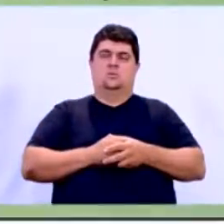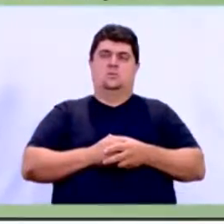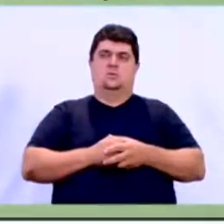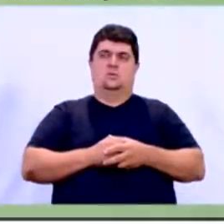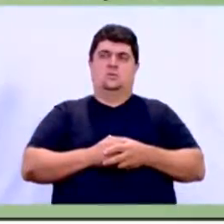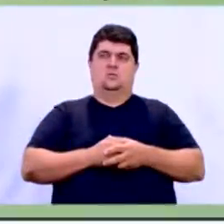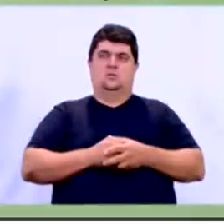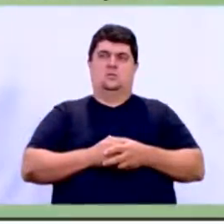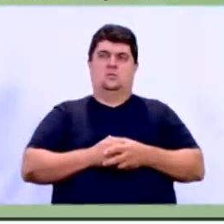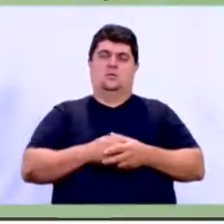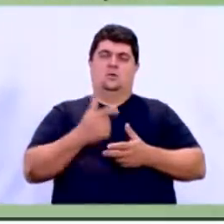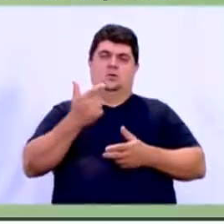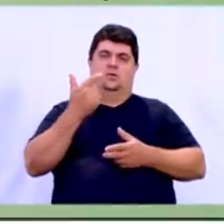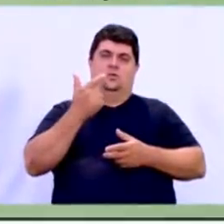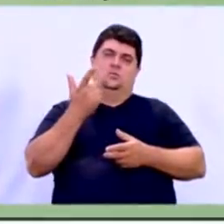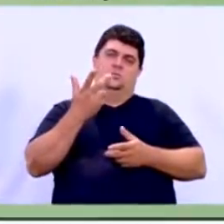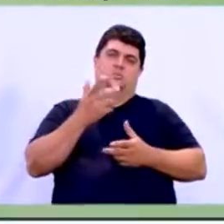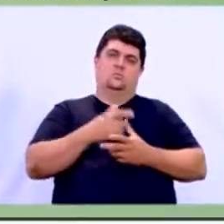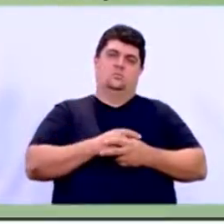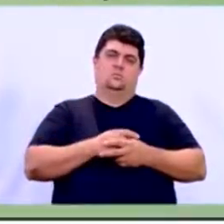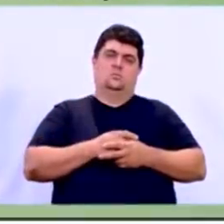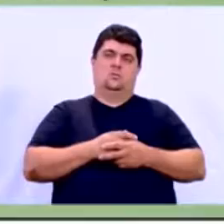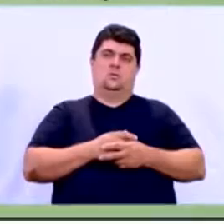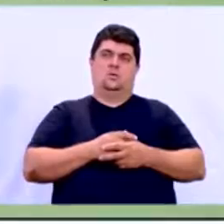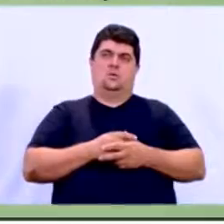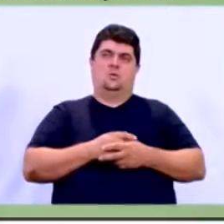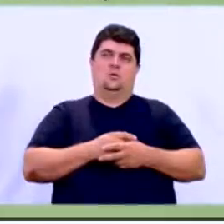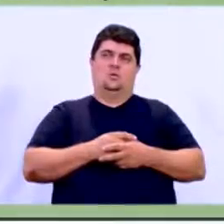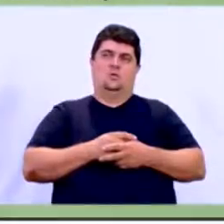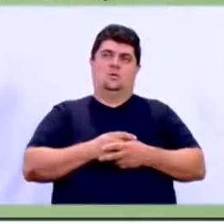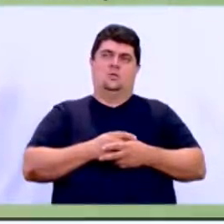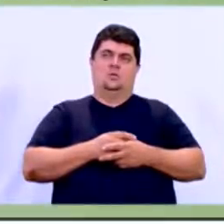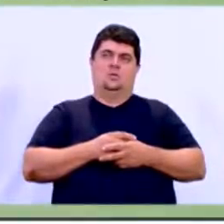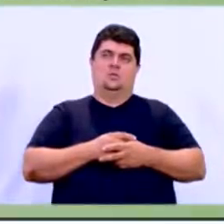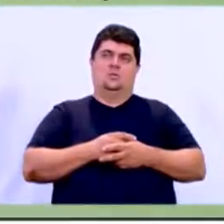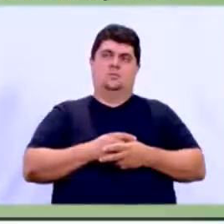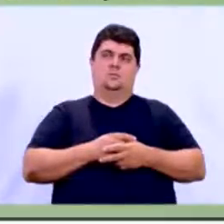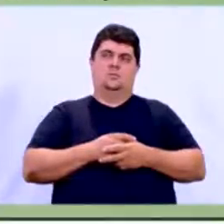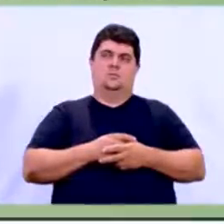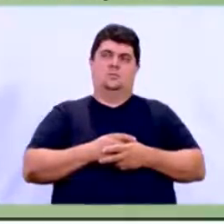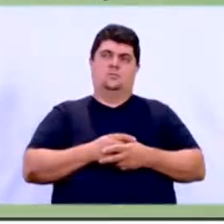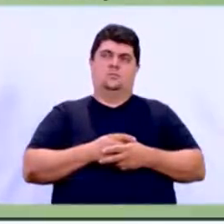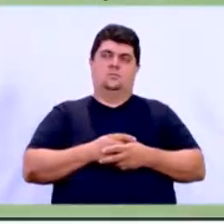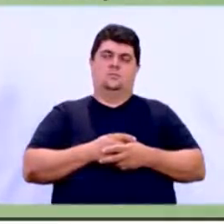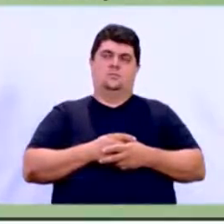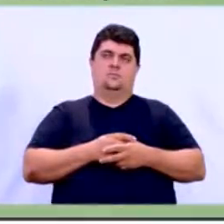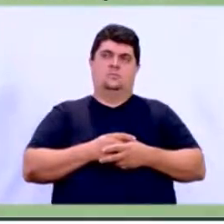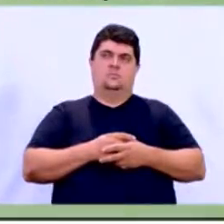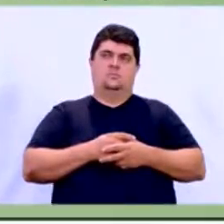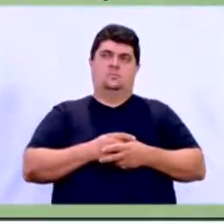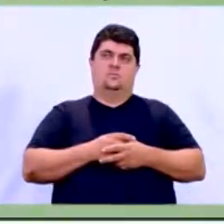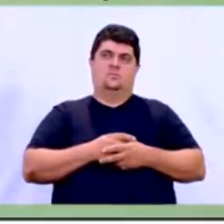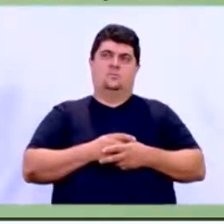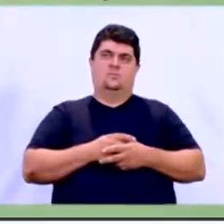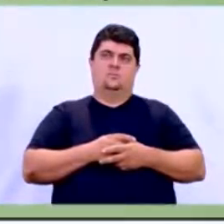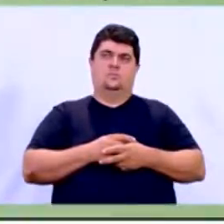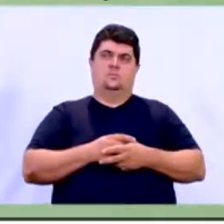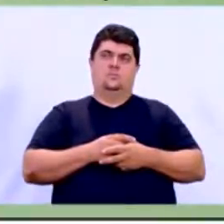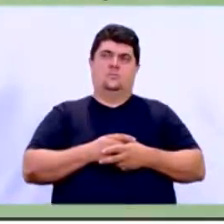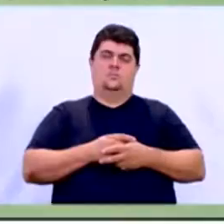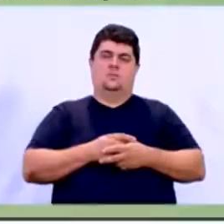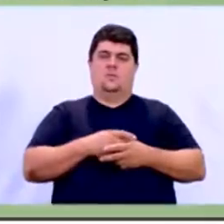questão 2, né? Então eu destaquei os principais ramos de atividade. Então acabou que meio que o